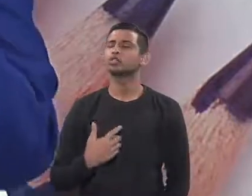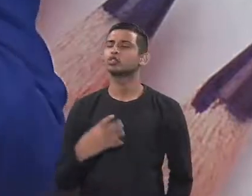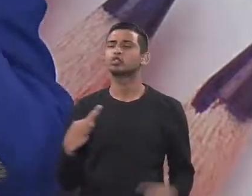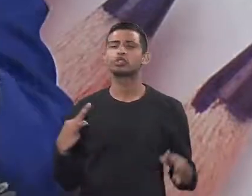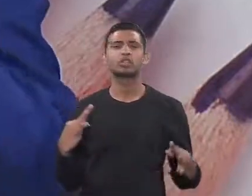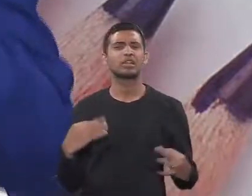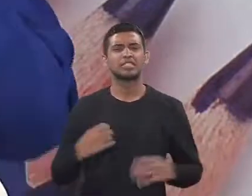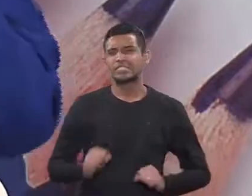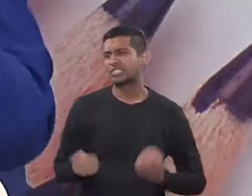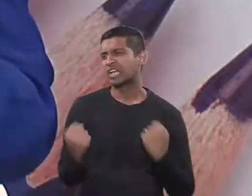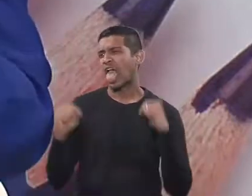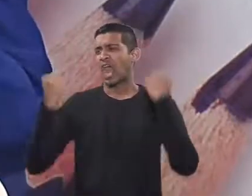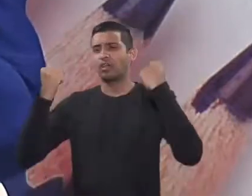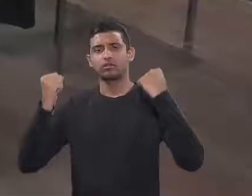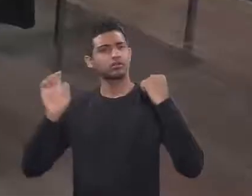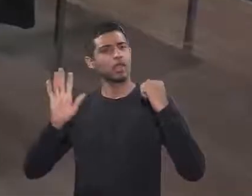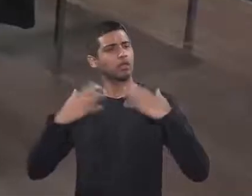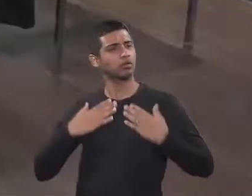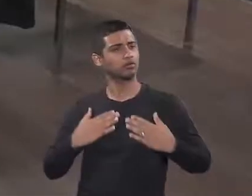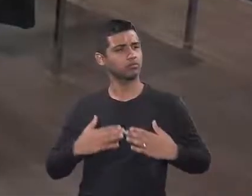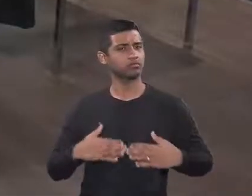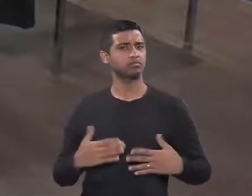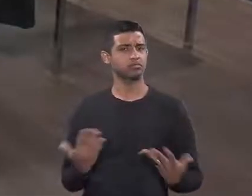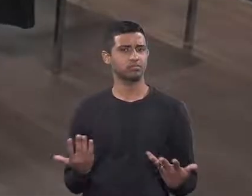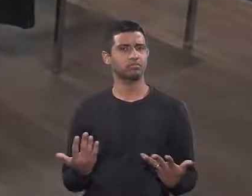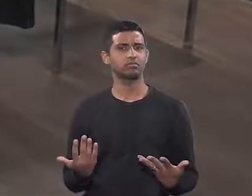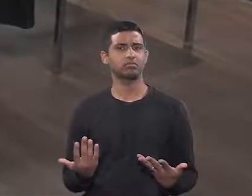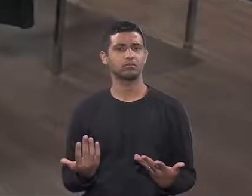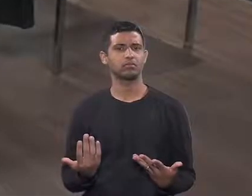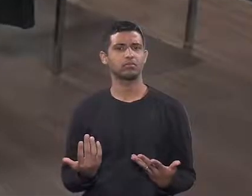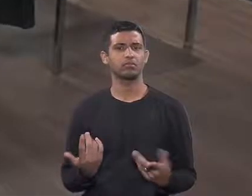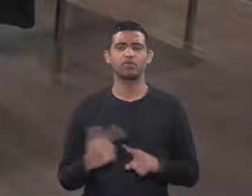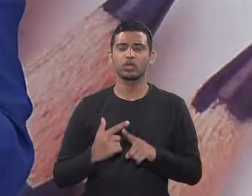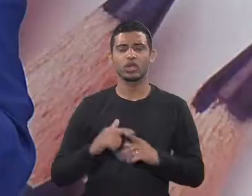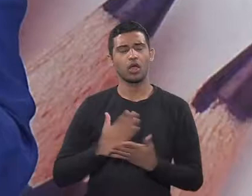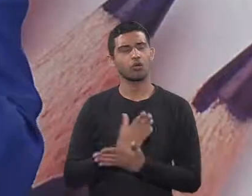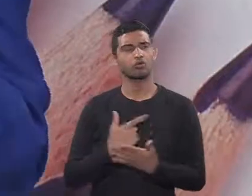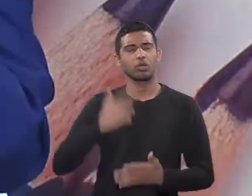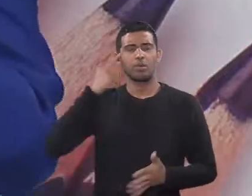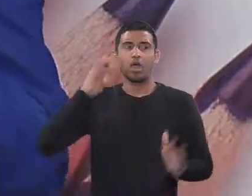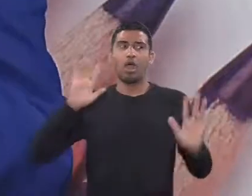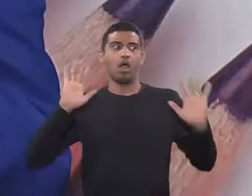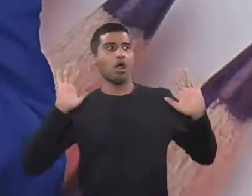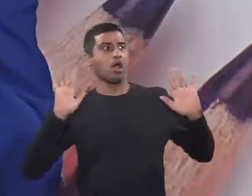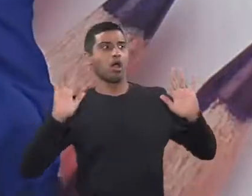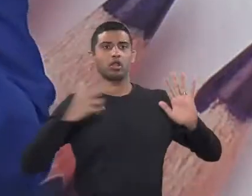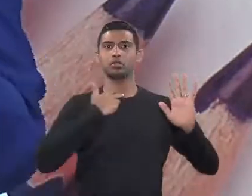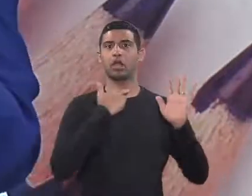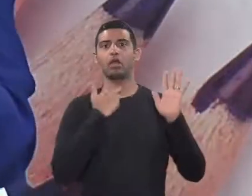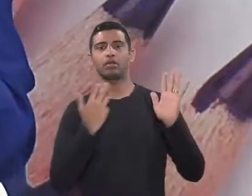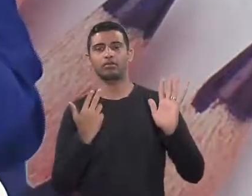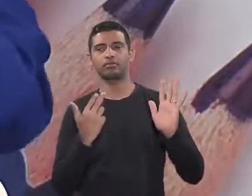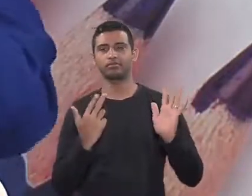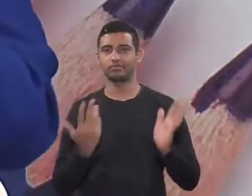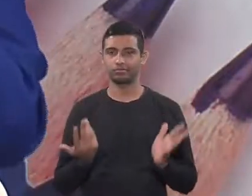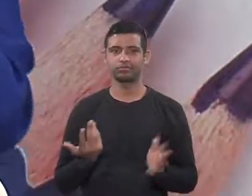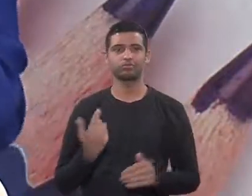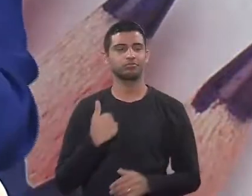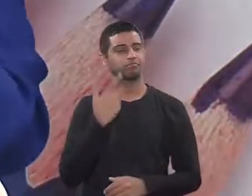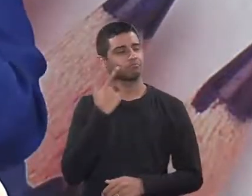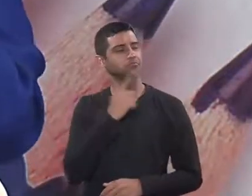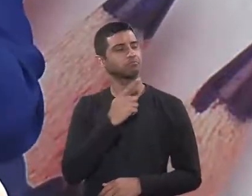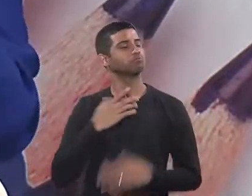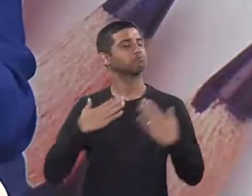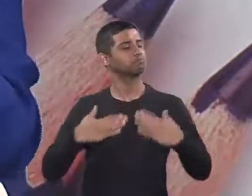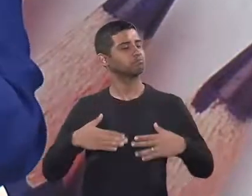sem muito Sim, alarde, tratando a nada. coisa. Porque quando a gente trata a coisa como assim, ó, do outro planeta, o outro também tem tendência Sim, a tratar. Então acho que não. essa